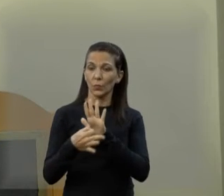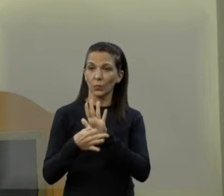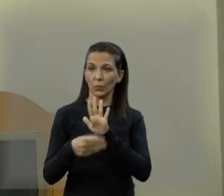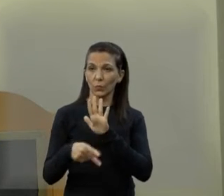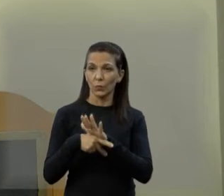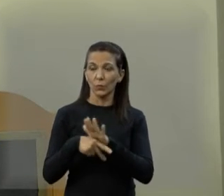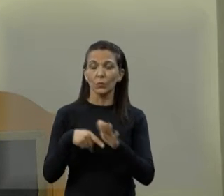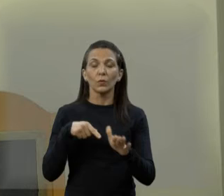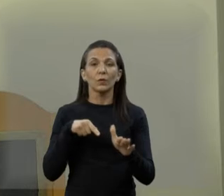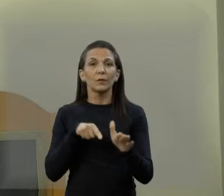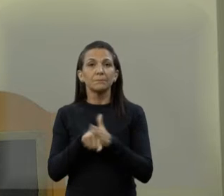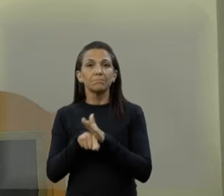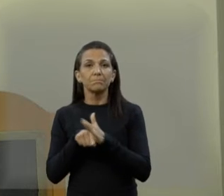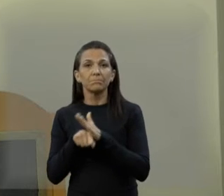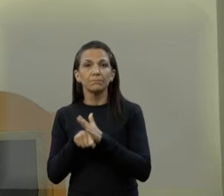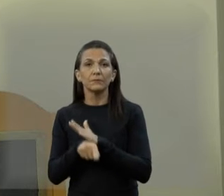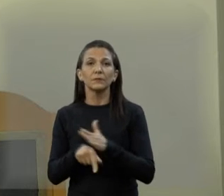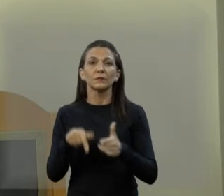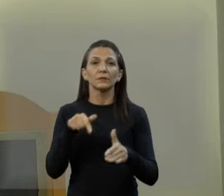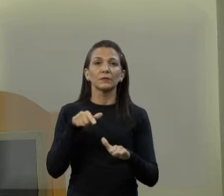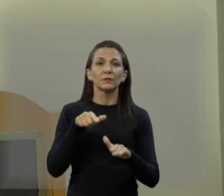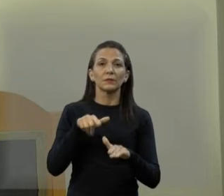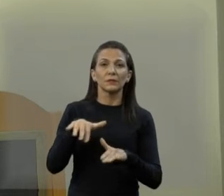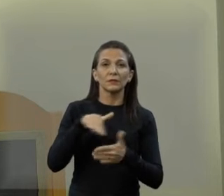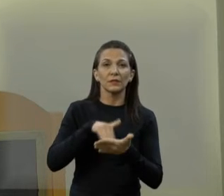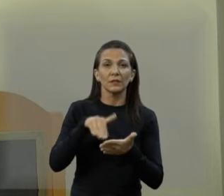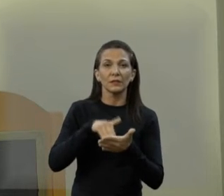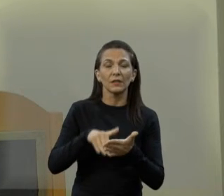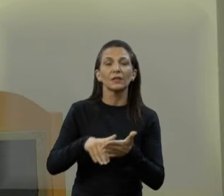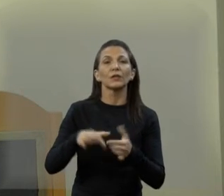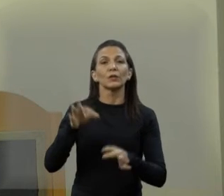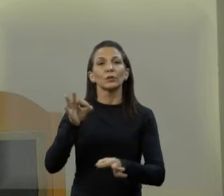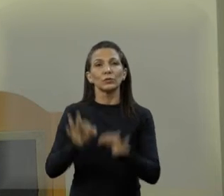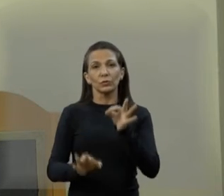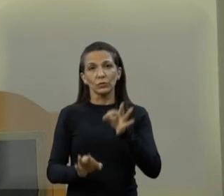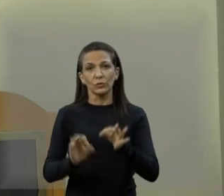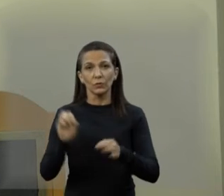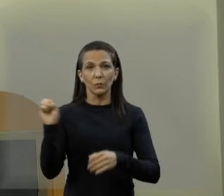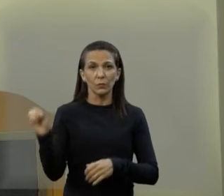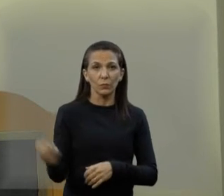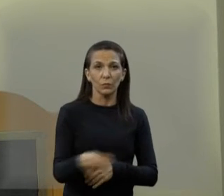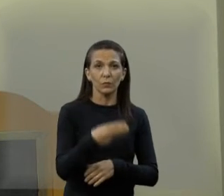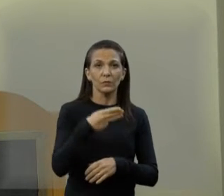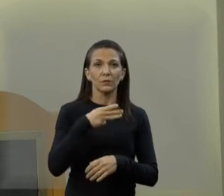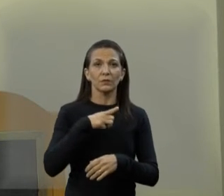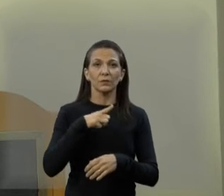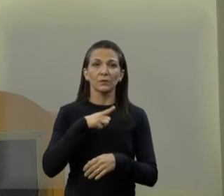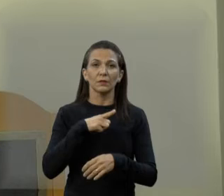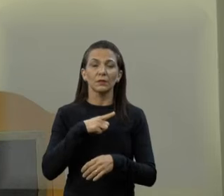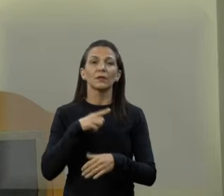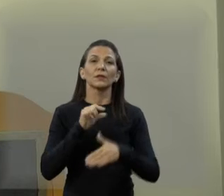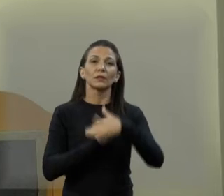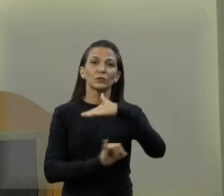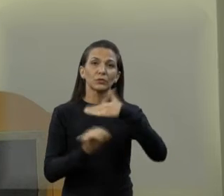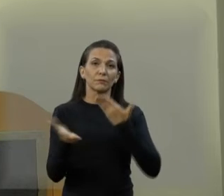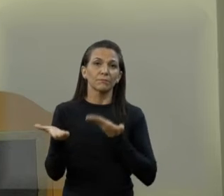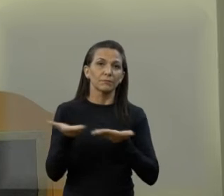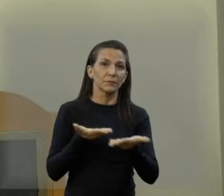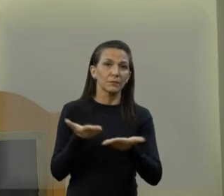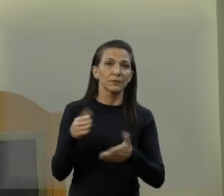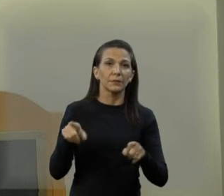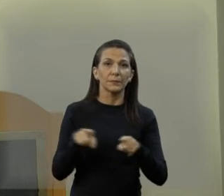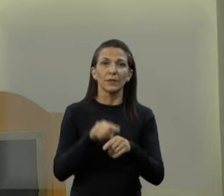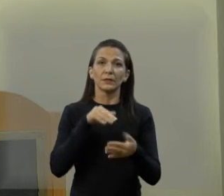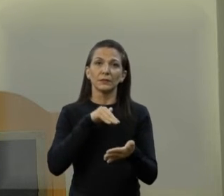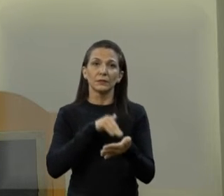fruto de estudos conduzidos pela Secretaria Municipal de Justiça modernização relações institucionais pela